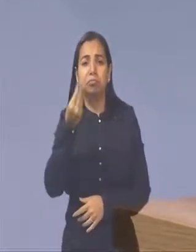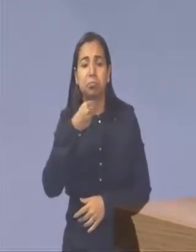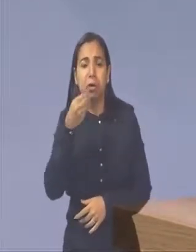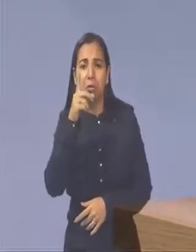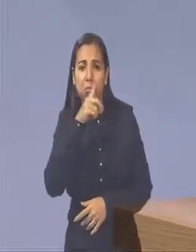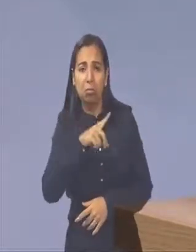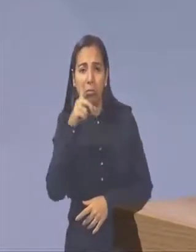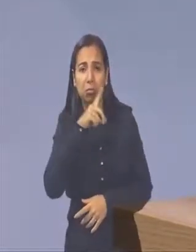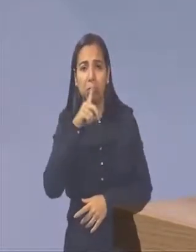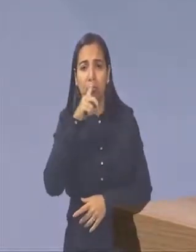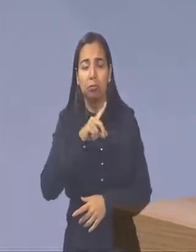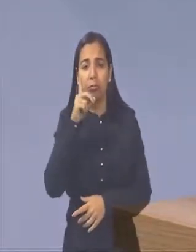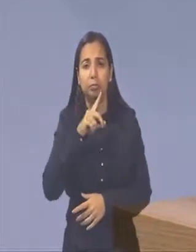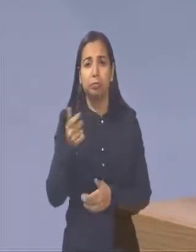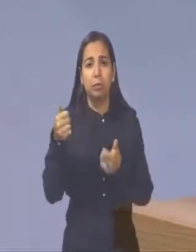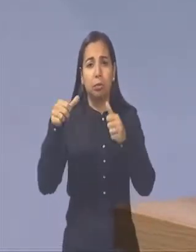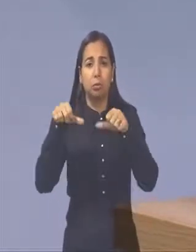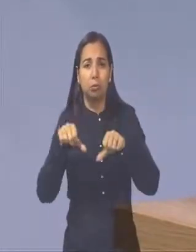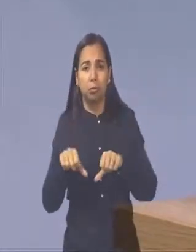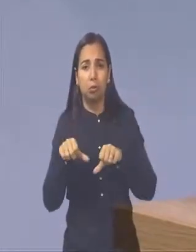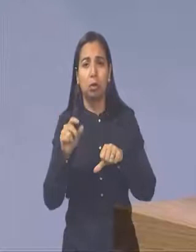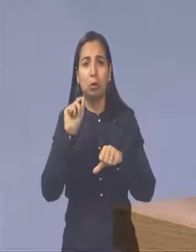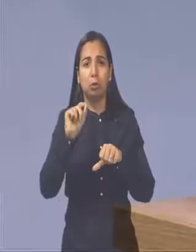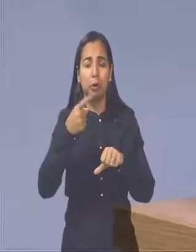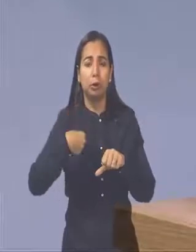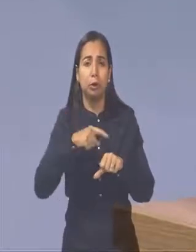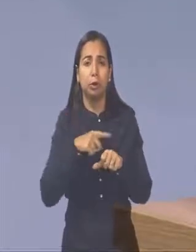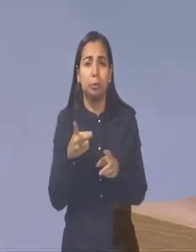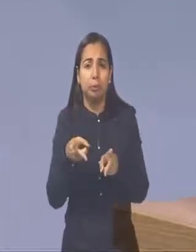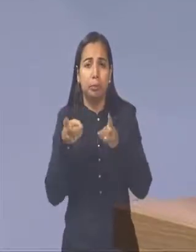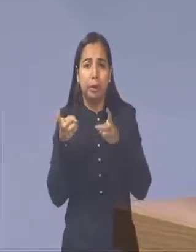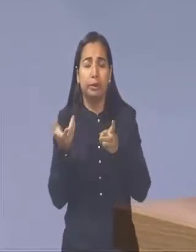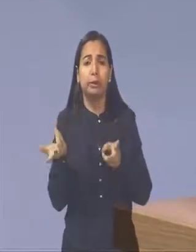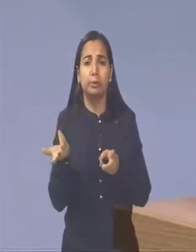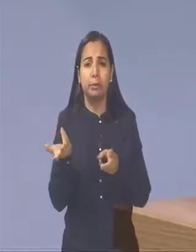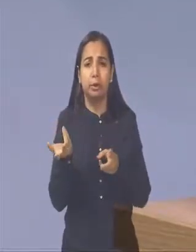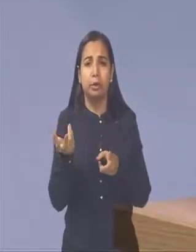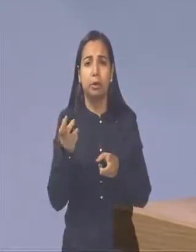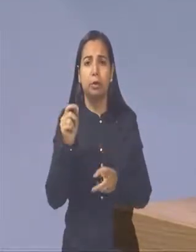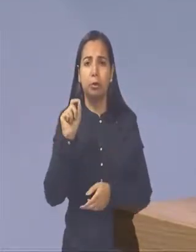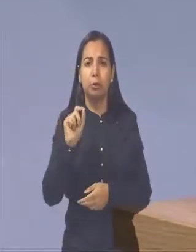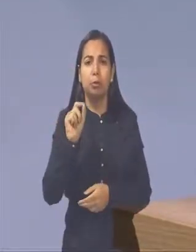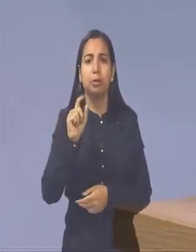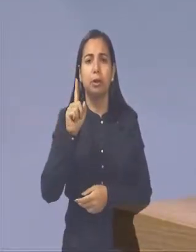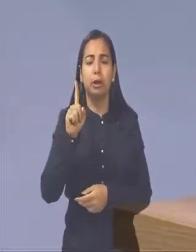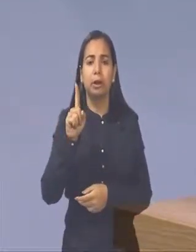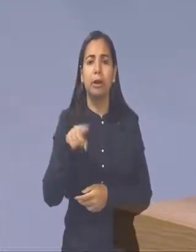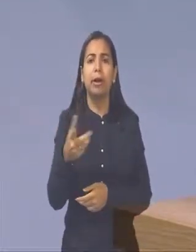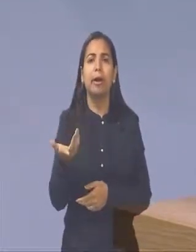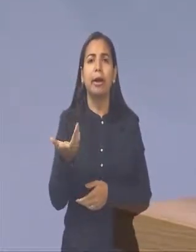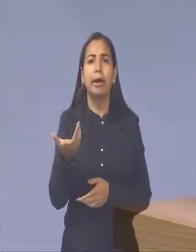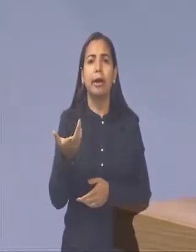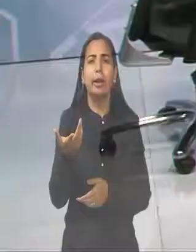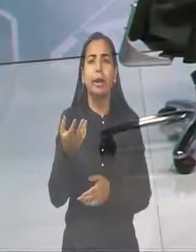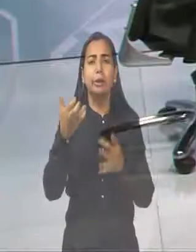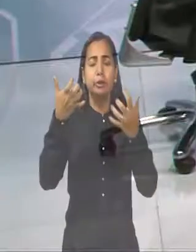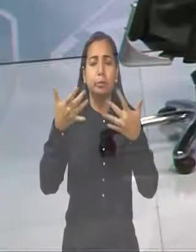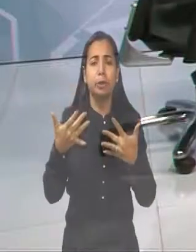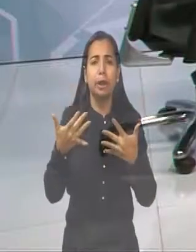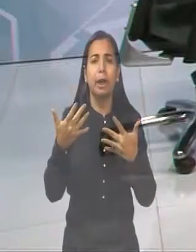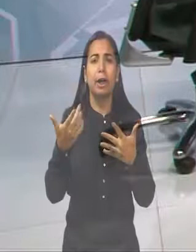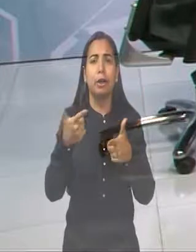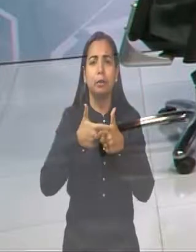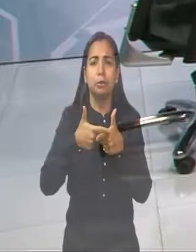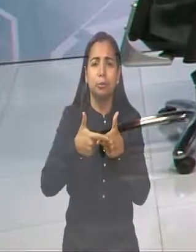ainda mais em função dessa percepção que estou chamando, em tanto quanto enviesada, ao justificar as